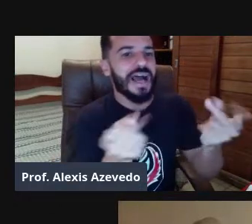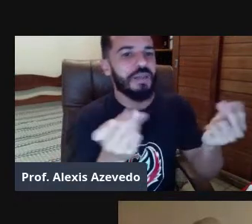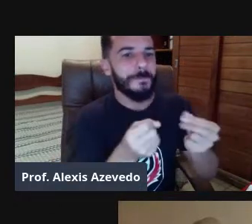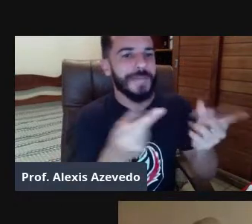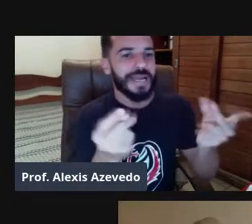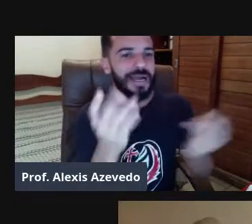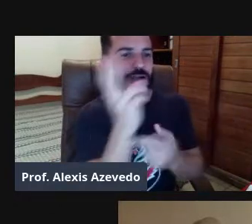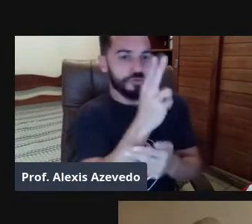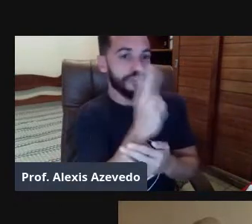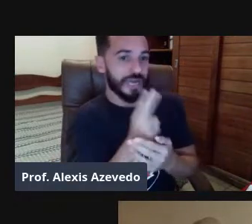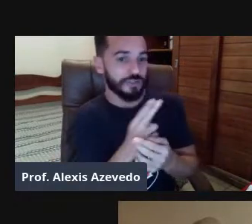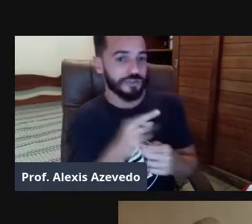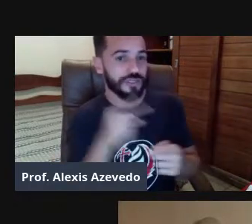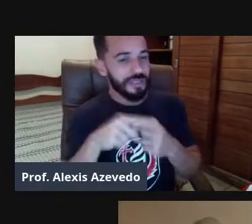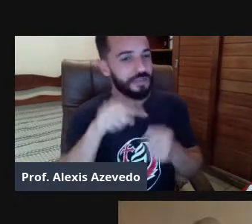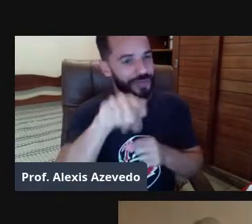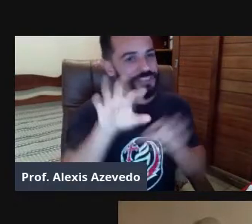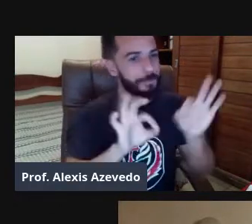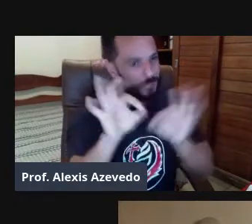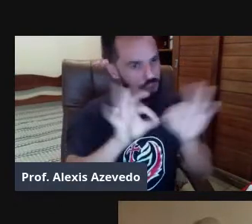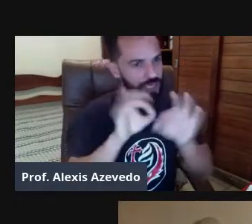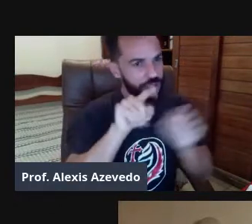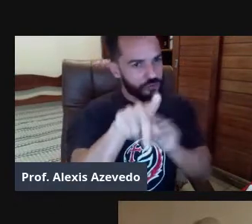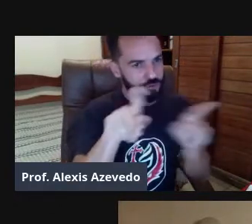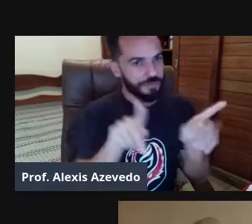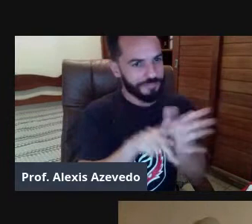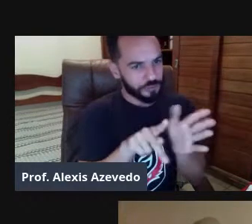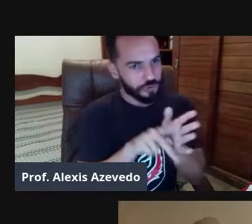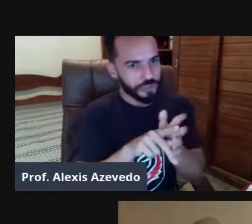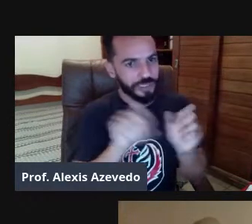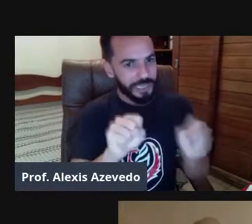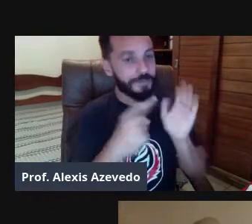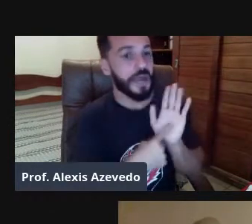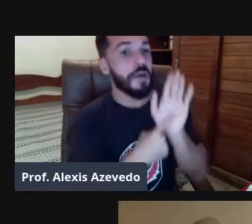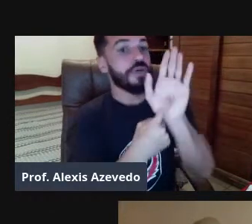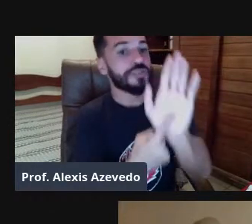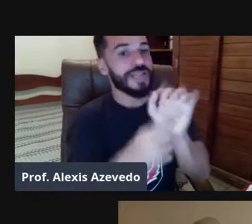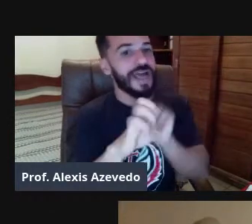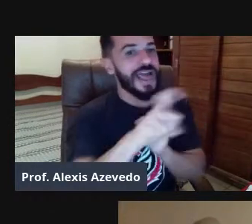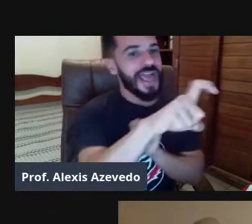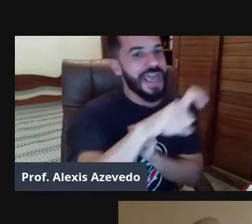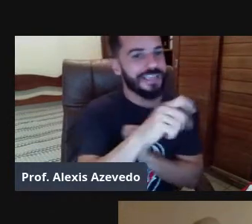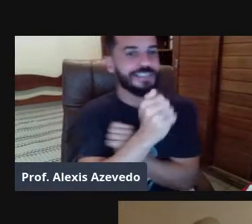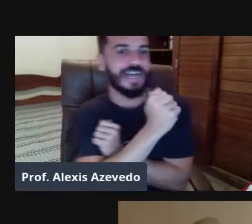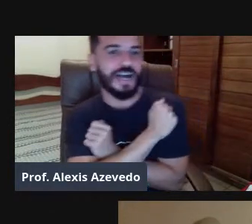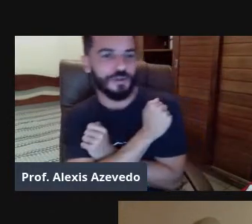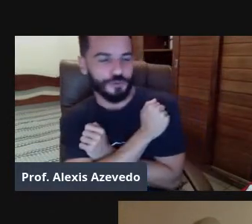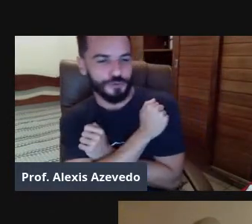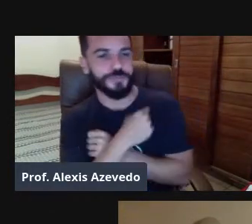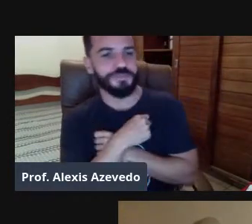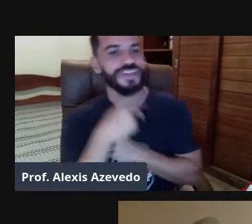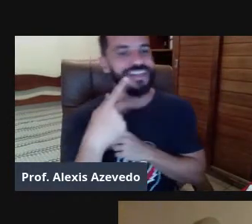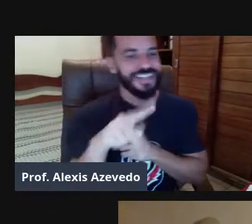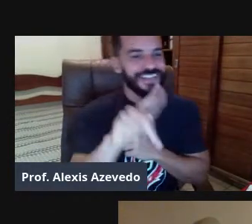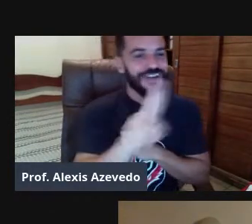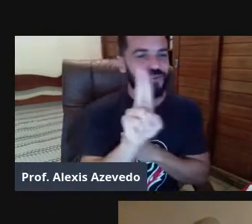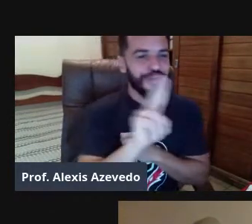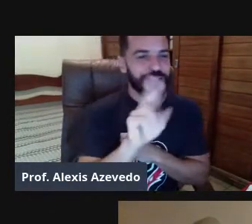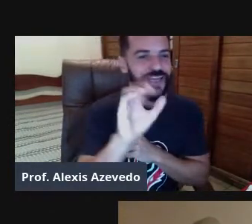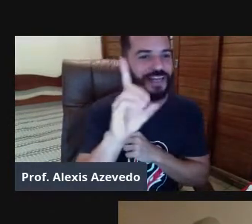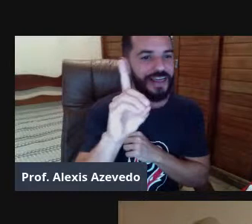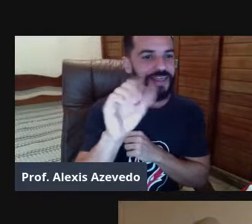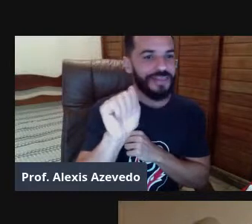essa produção dos ex-estudantes da Escola Guiná. Então, é isso. Meu nome é Daniela, já falei,